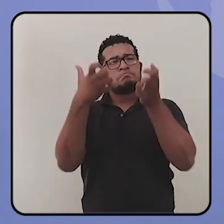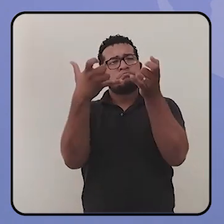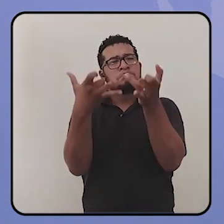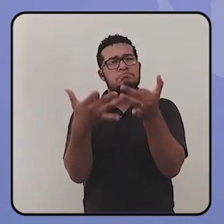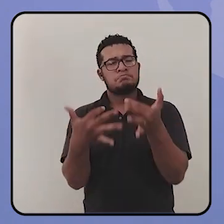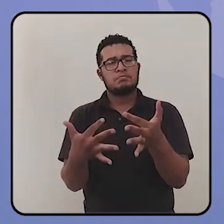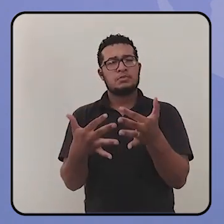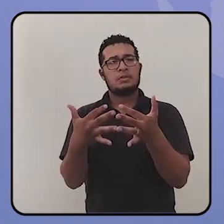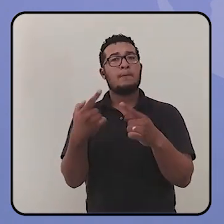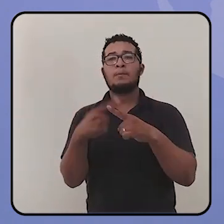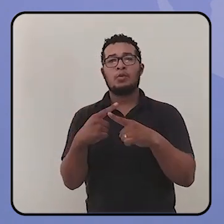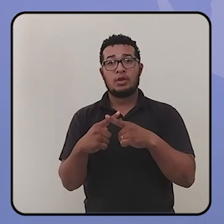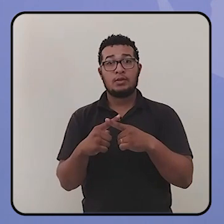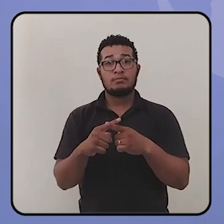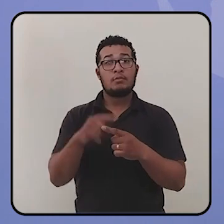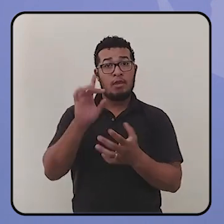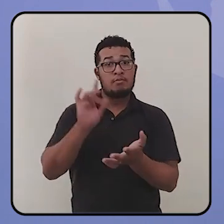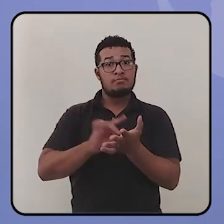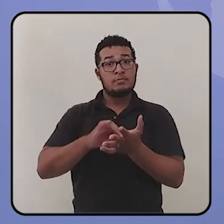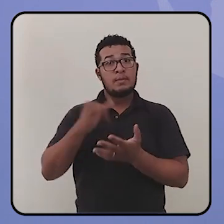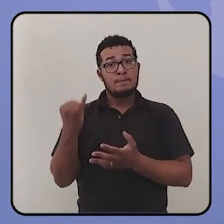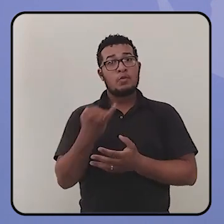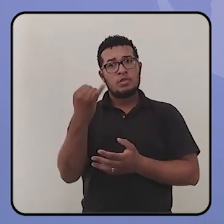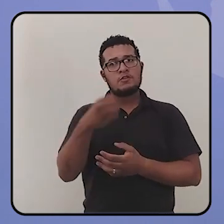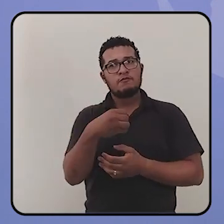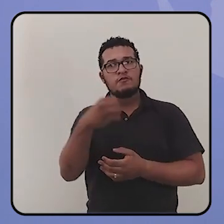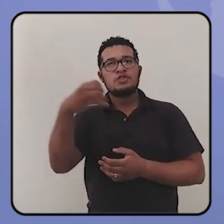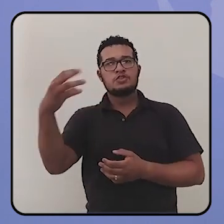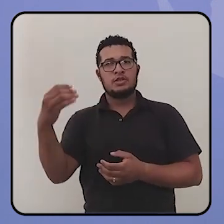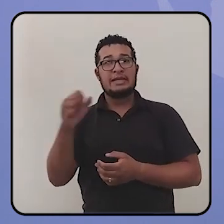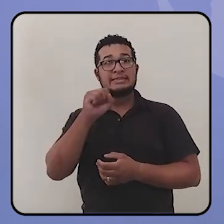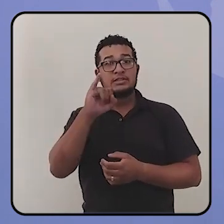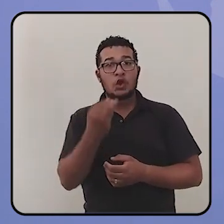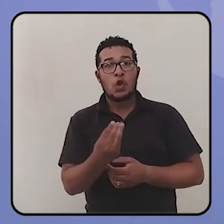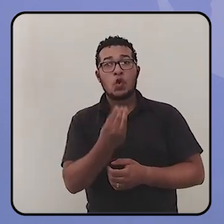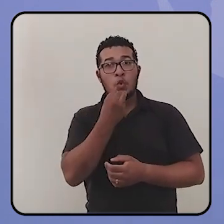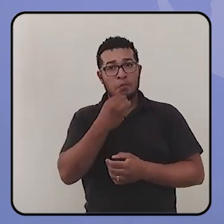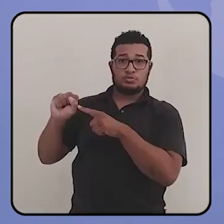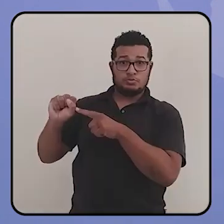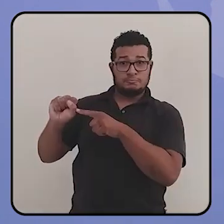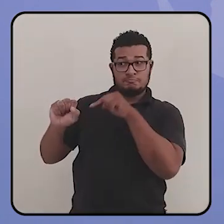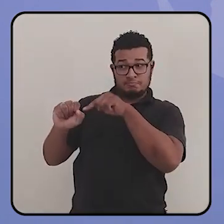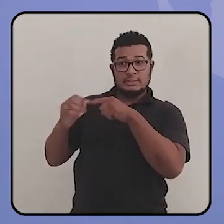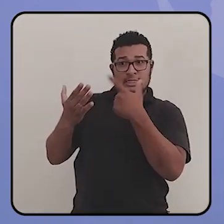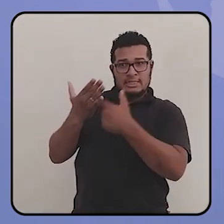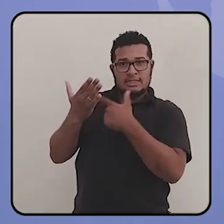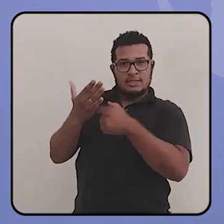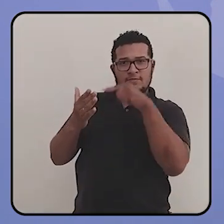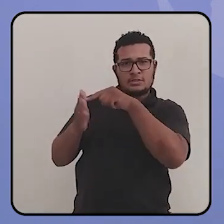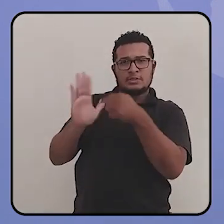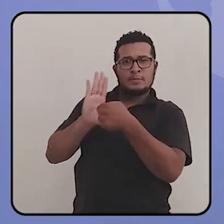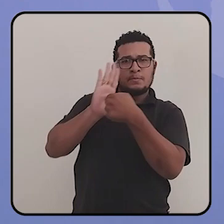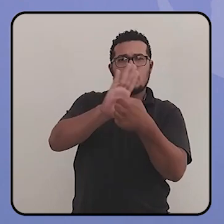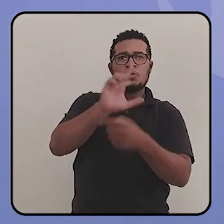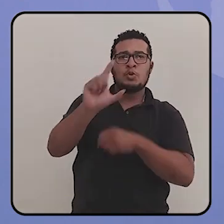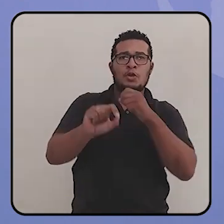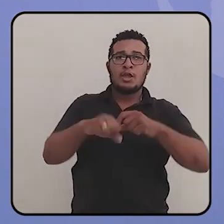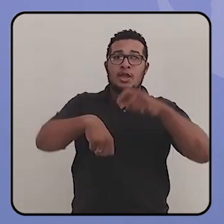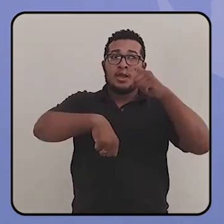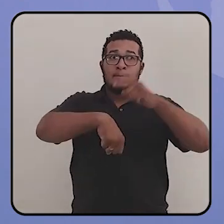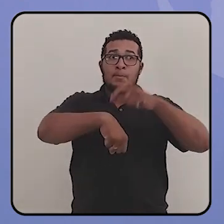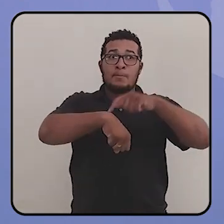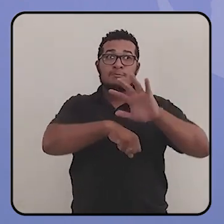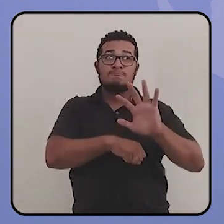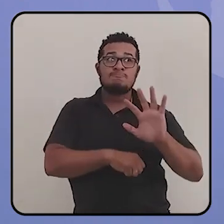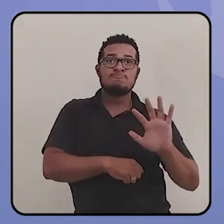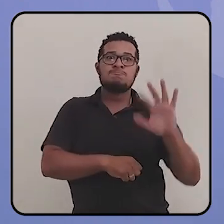para dizer o seguinte: é importante sim viajar. Quem tem a oportunidade de viajar, vale a pena viajar, é muito bom ir para fora, é muito bom ir